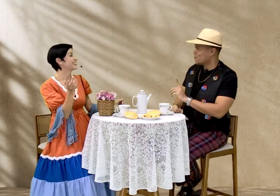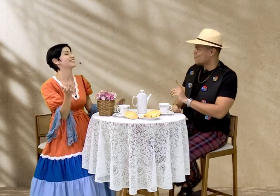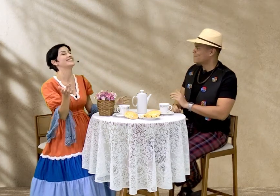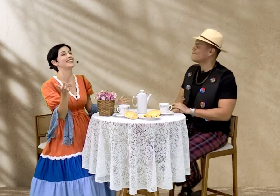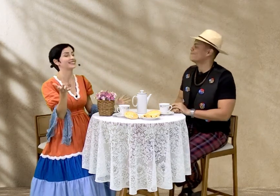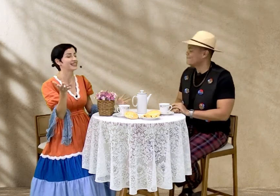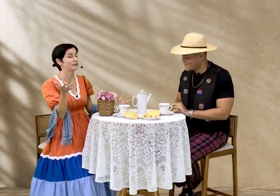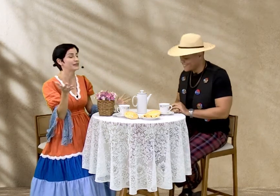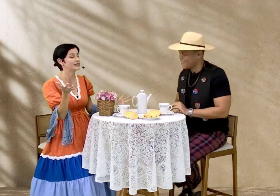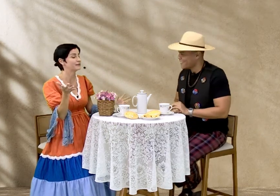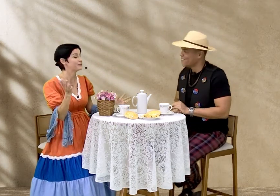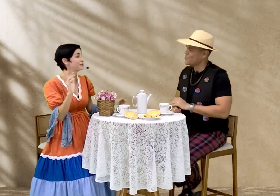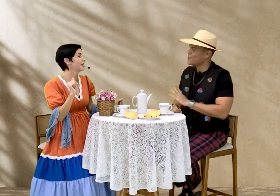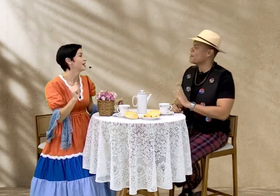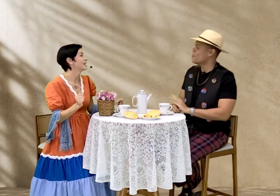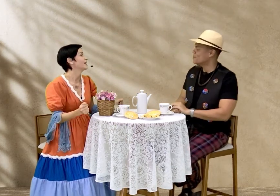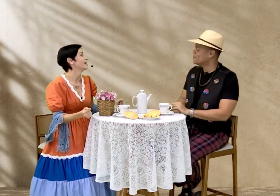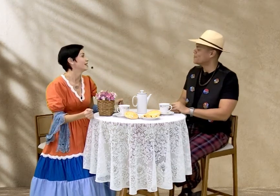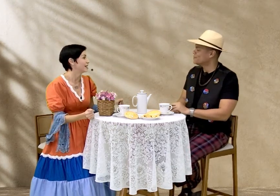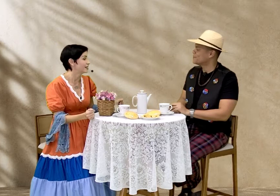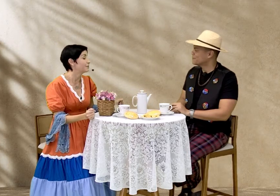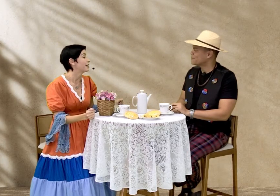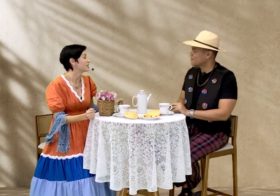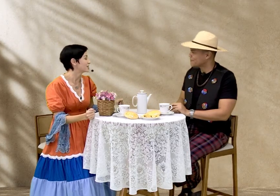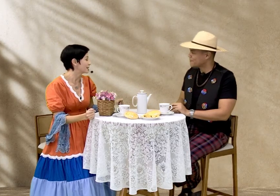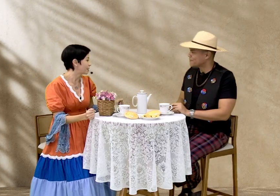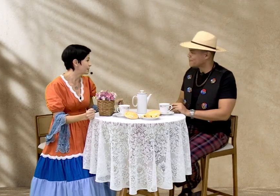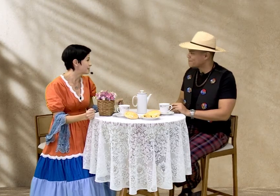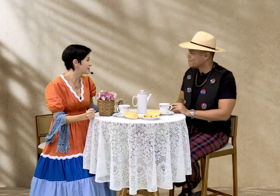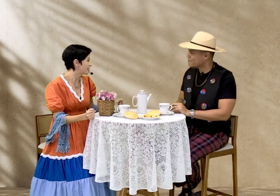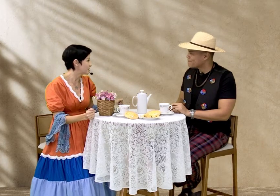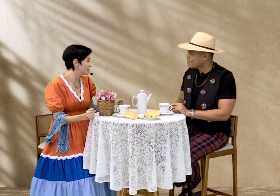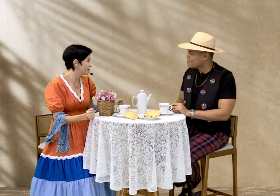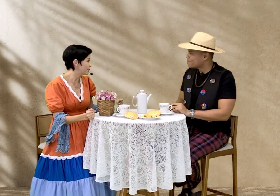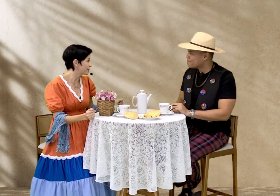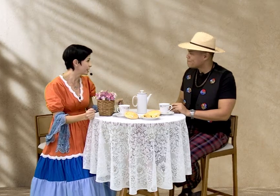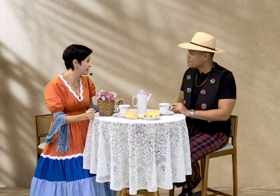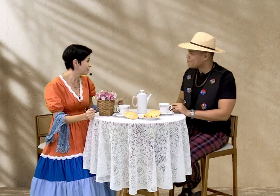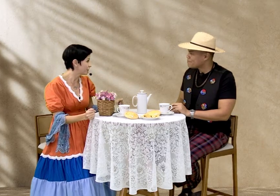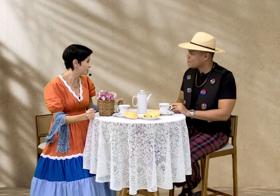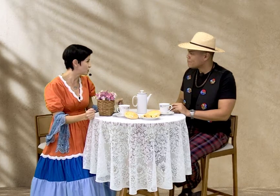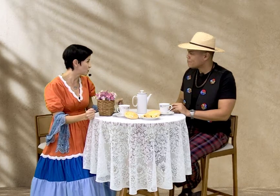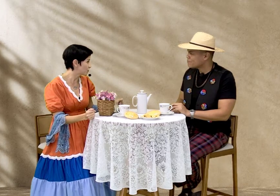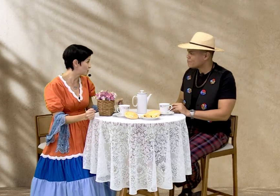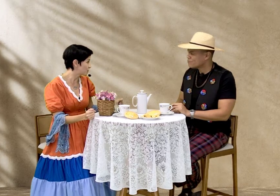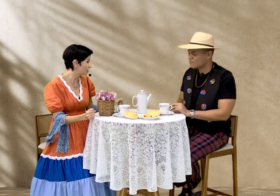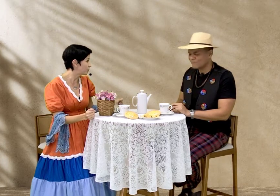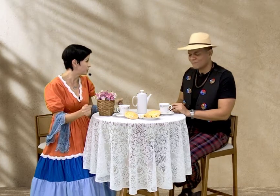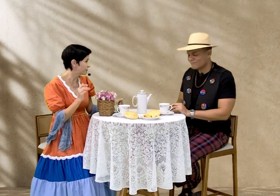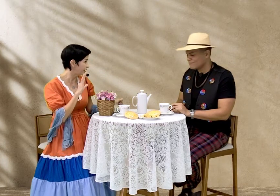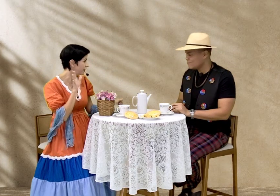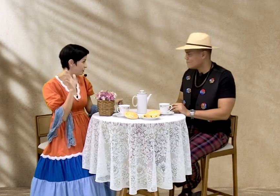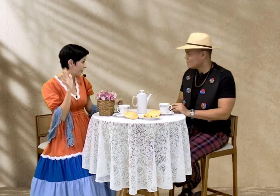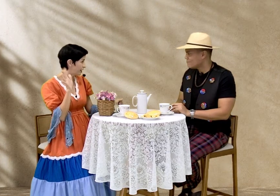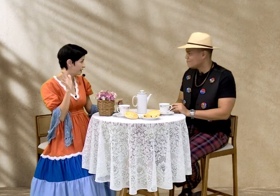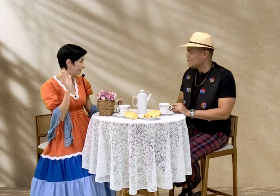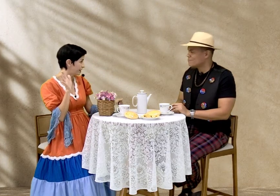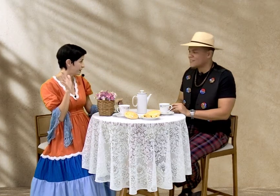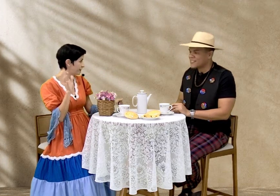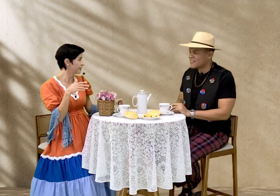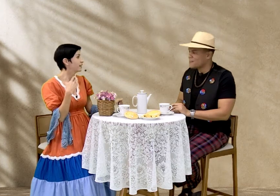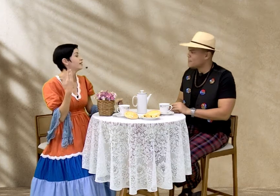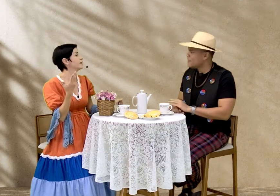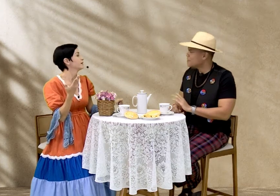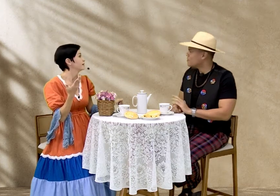Amor. Exatamente. Ah, eles têm um amor. Mas sabe que tem sempre alguém, né, invejoso, que não pode ver ninguém feliz,